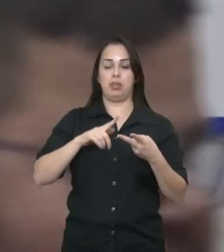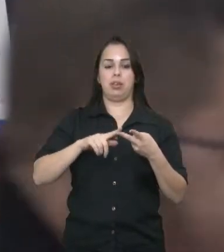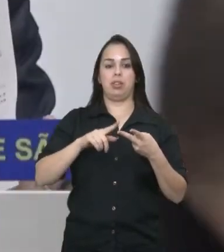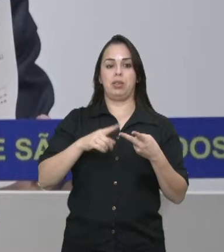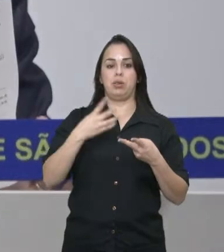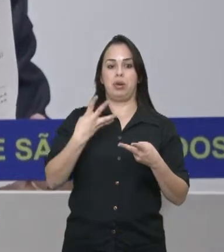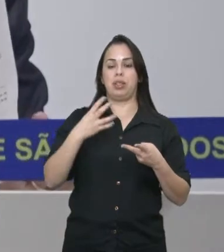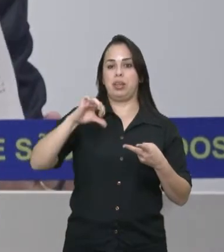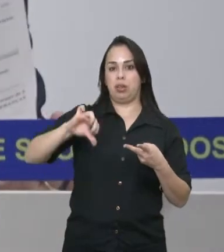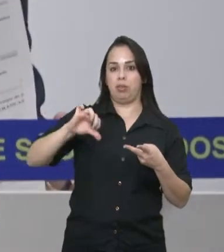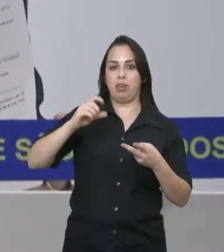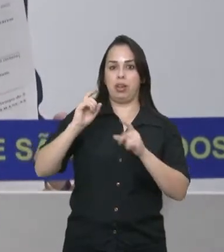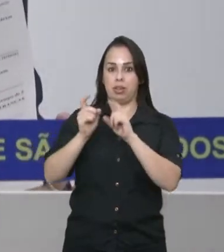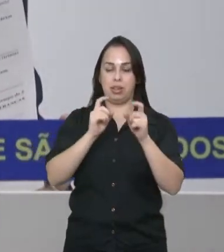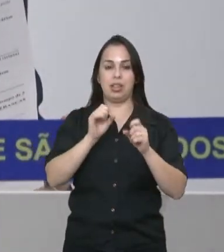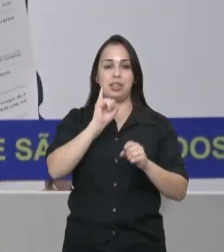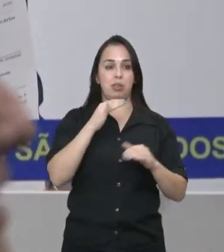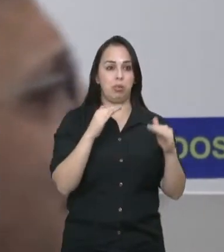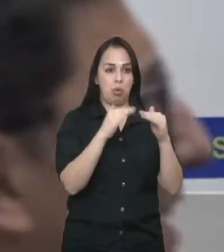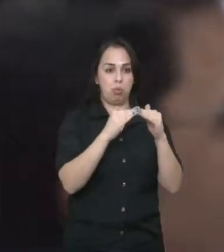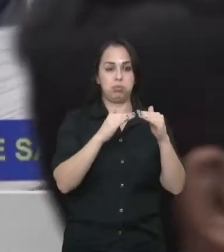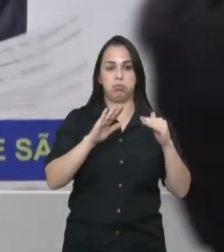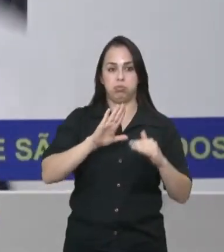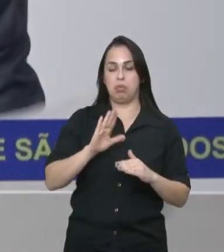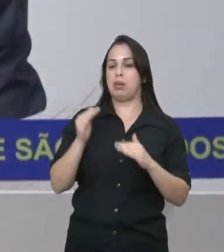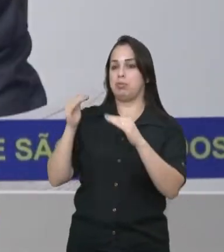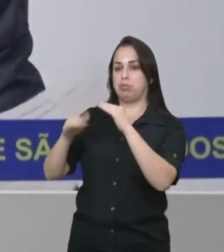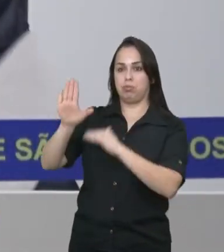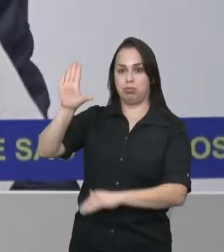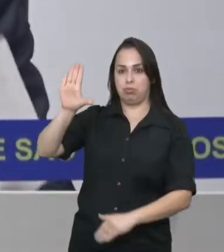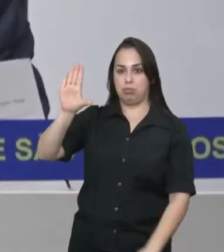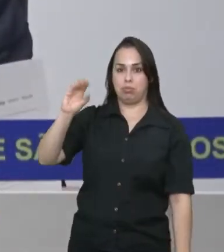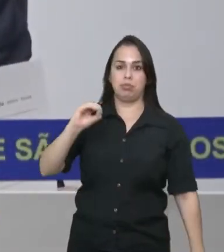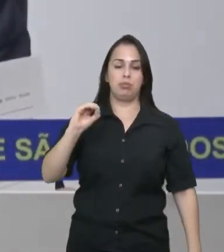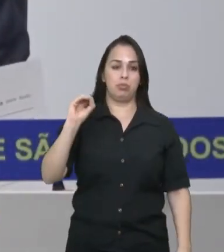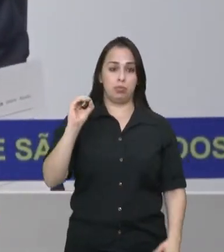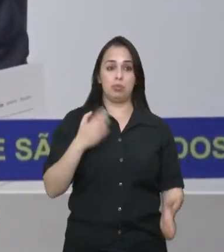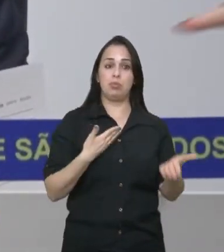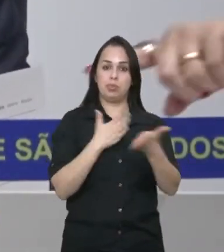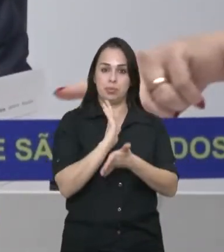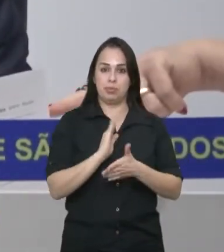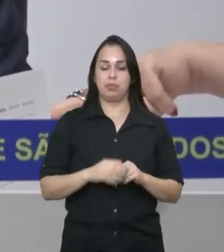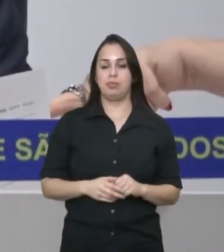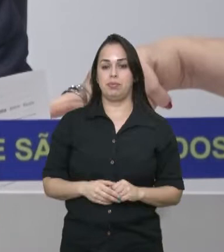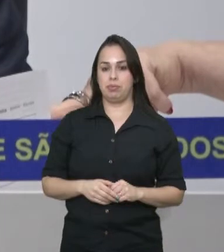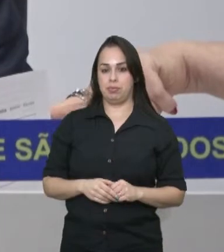Sobrado, permaneça em comissão. Os contrários se manifestem. Nenhuma manifestação contrária. Aprovado por unanimidade.